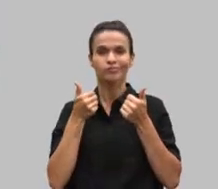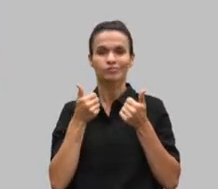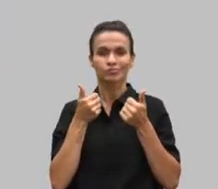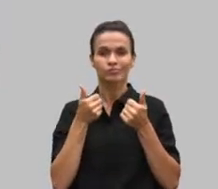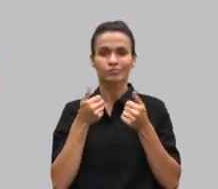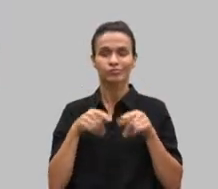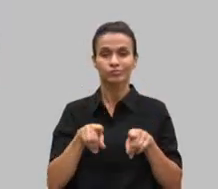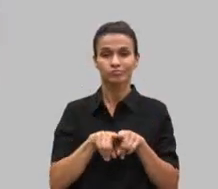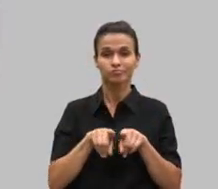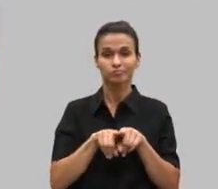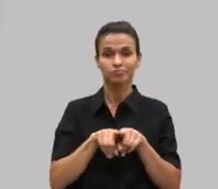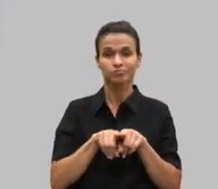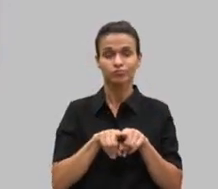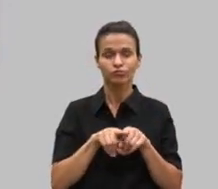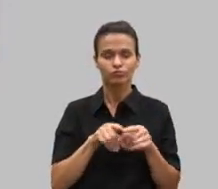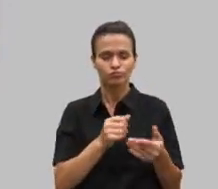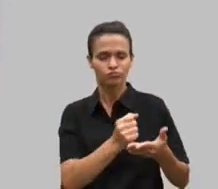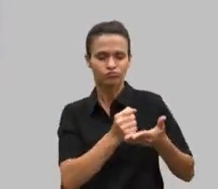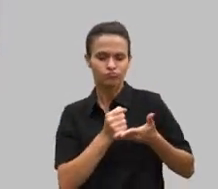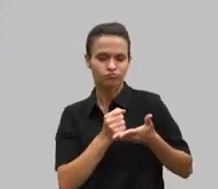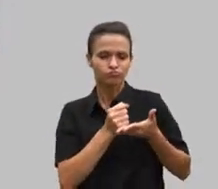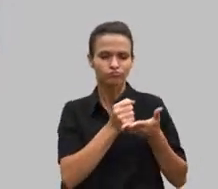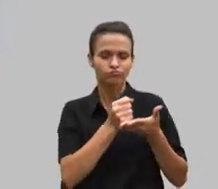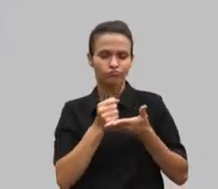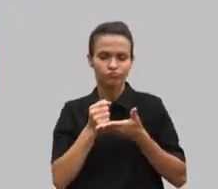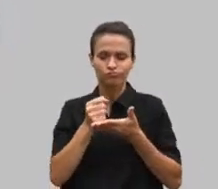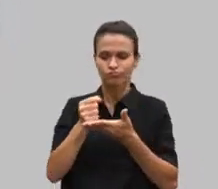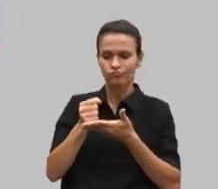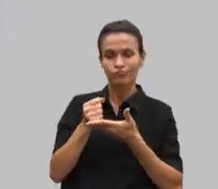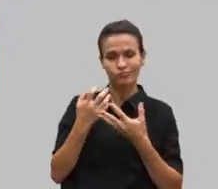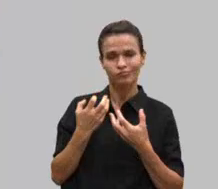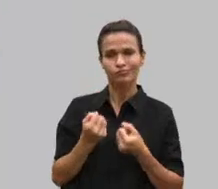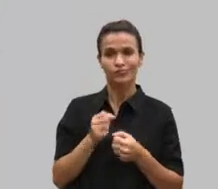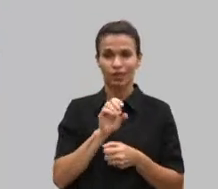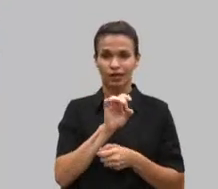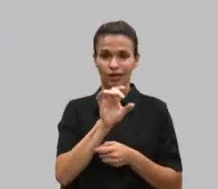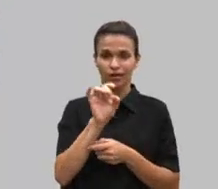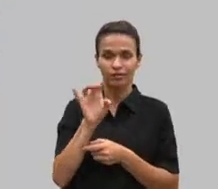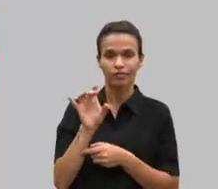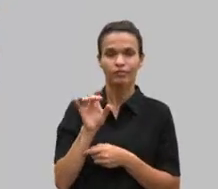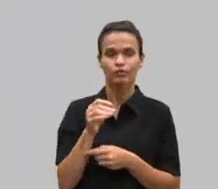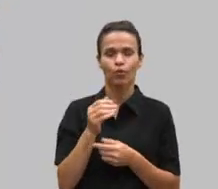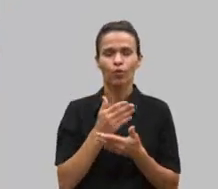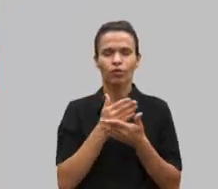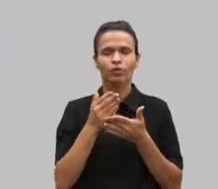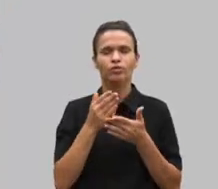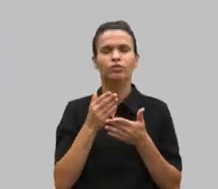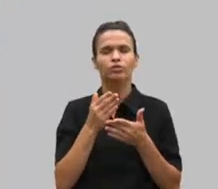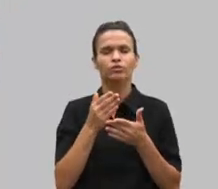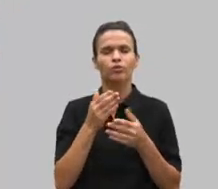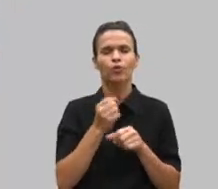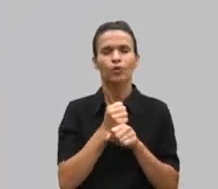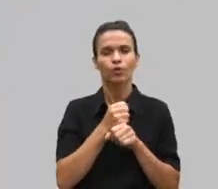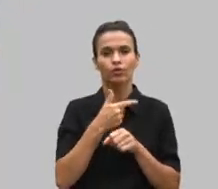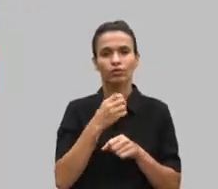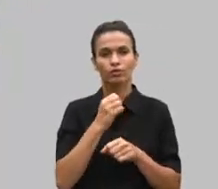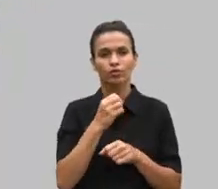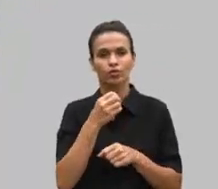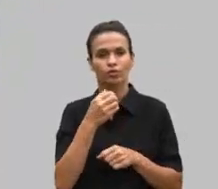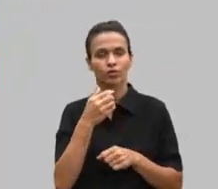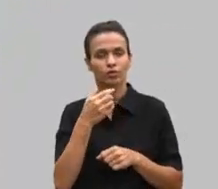a contribuição de cada um realizamos O parlamento jovem desde 2004 em 2010